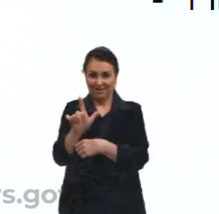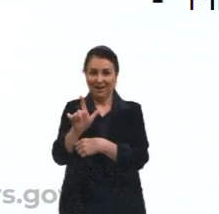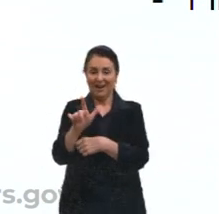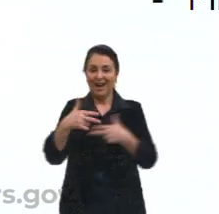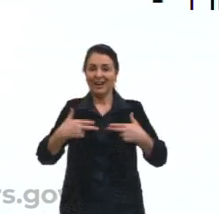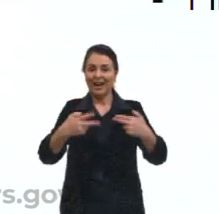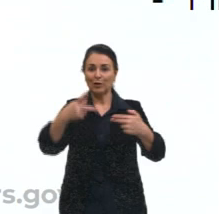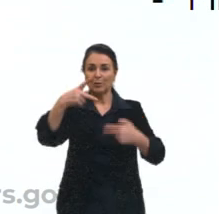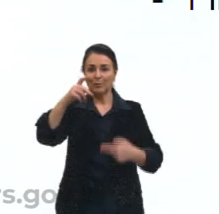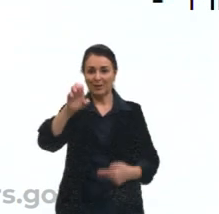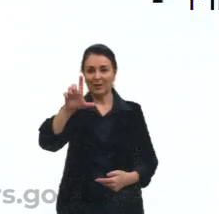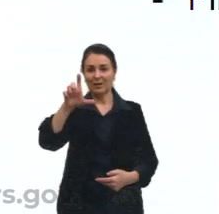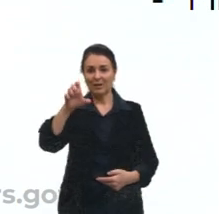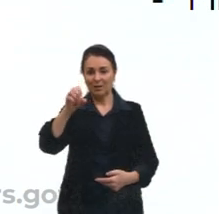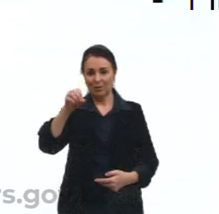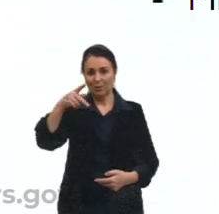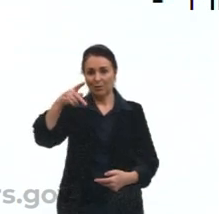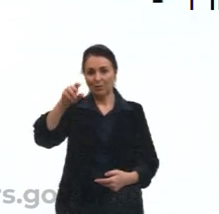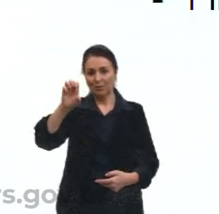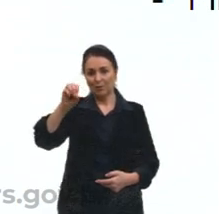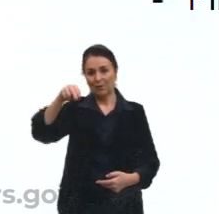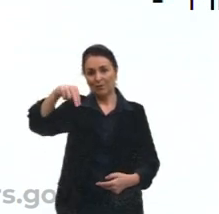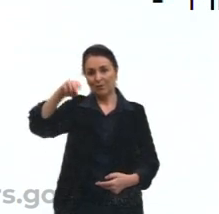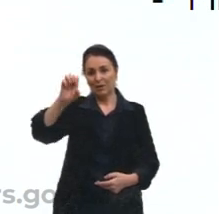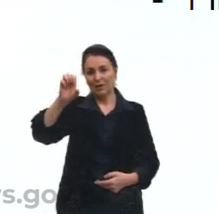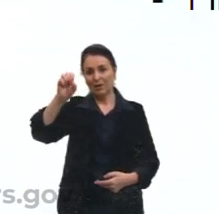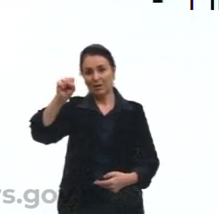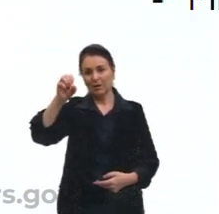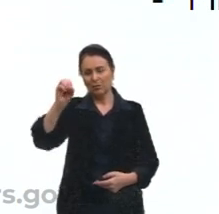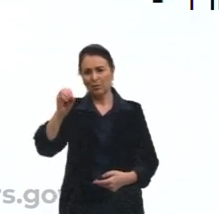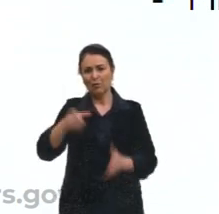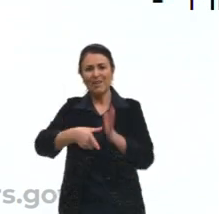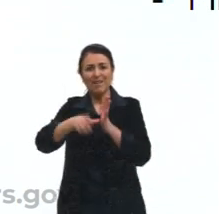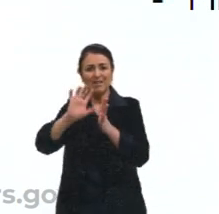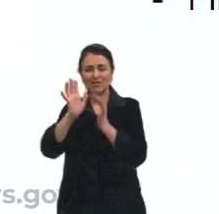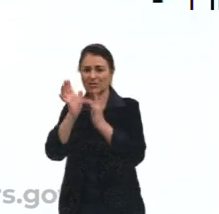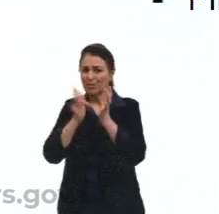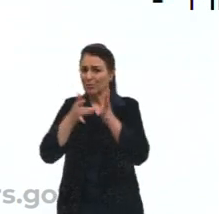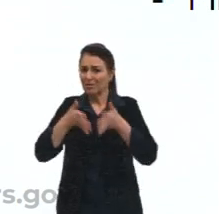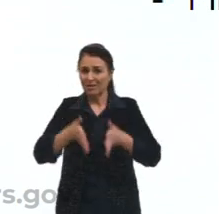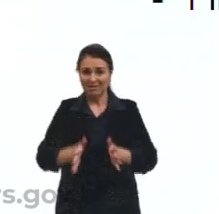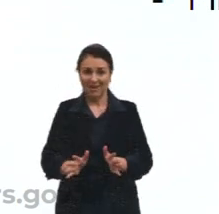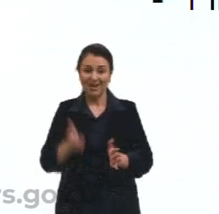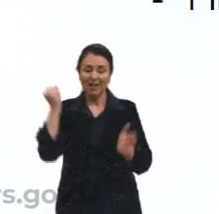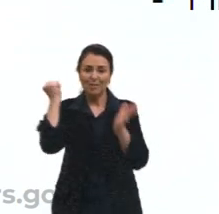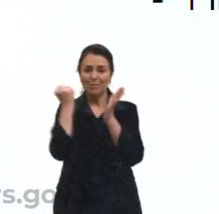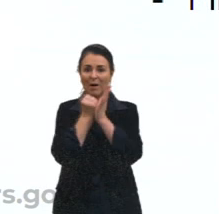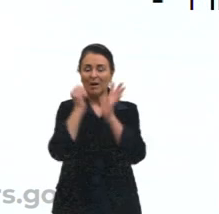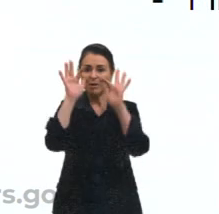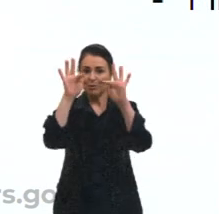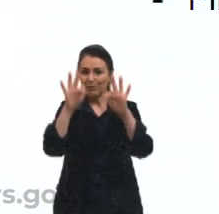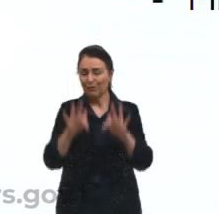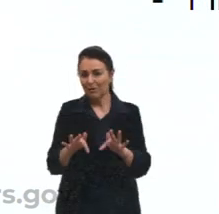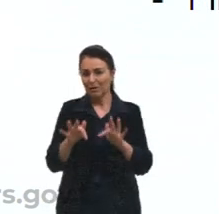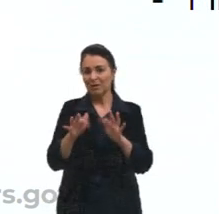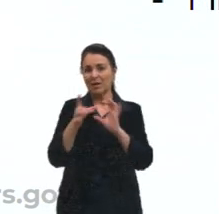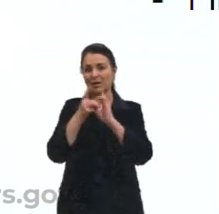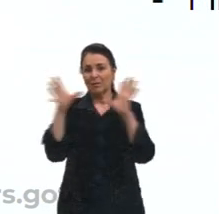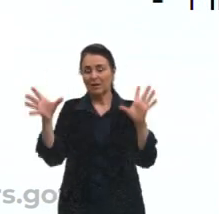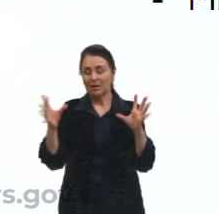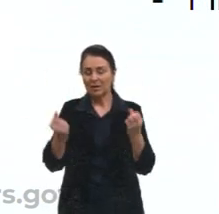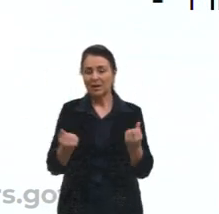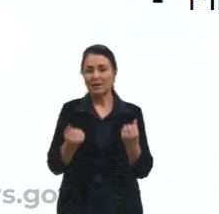né do fim da Guerra do Peloponeso 4.404 antes de Cristo que vai marcar o final da democracia ateniense